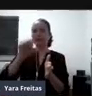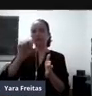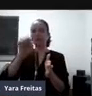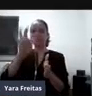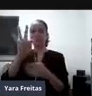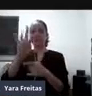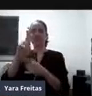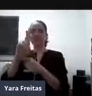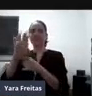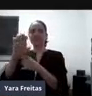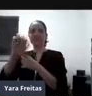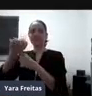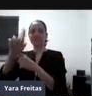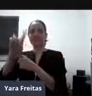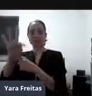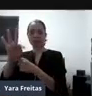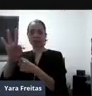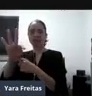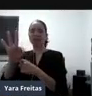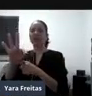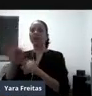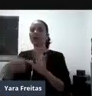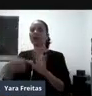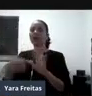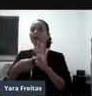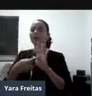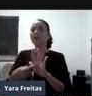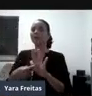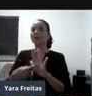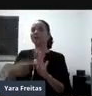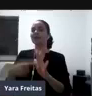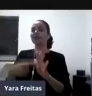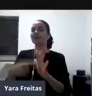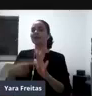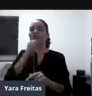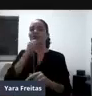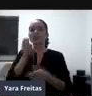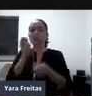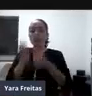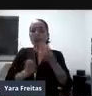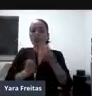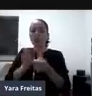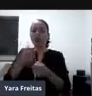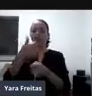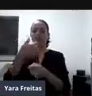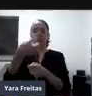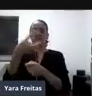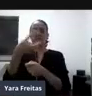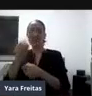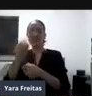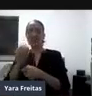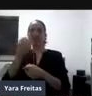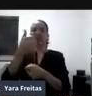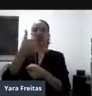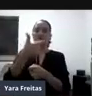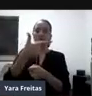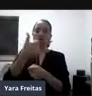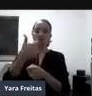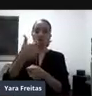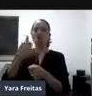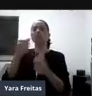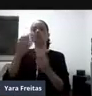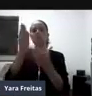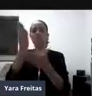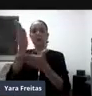conseguiram controlar a pressão para em torno de 130 por 8, 12 por 8, tiveram menor risco de